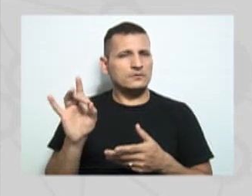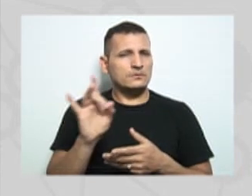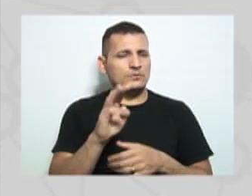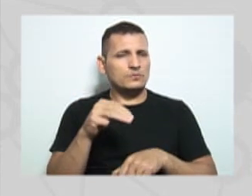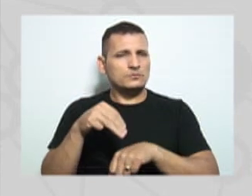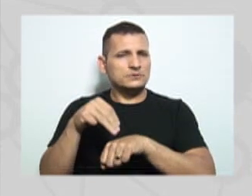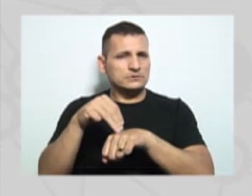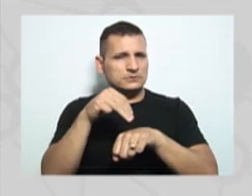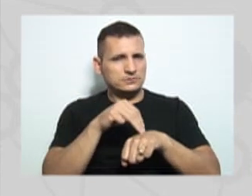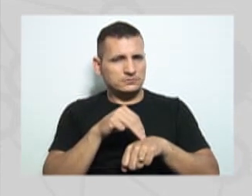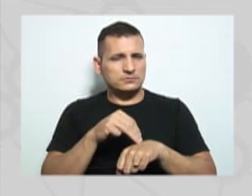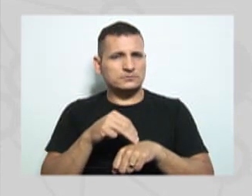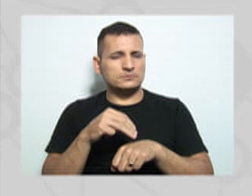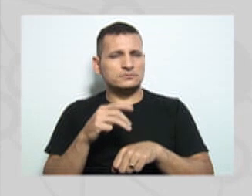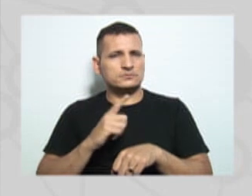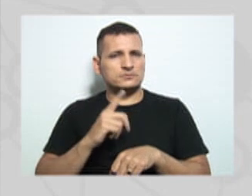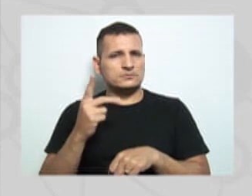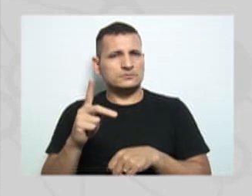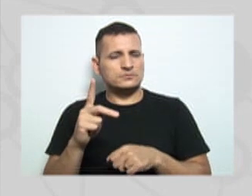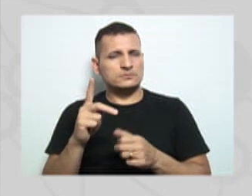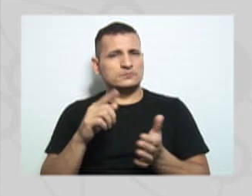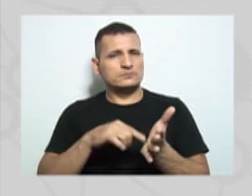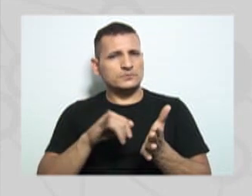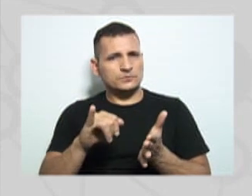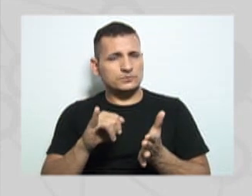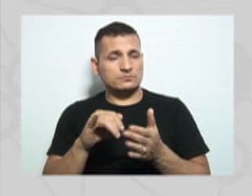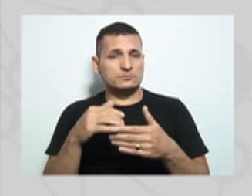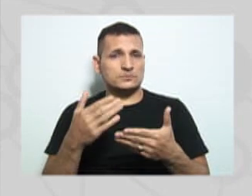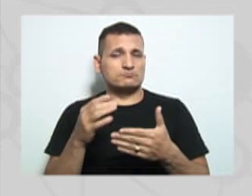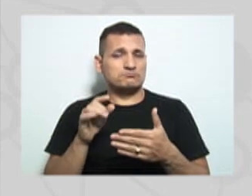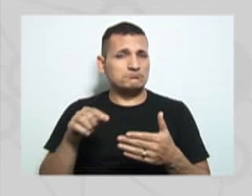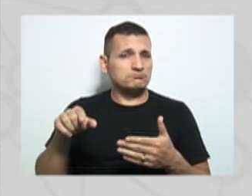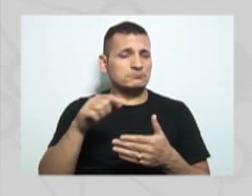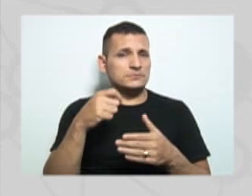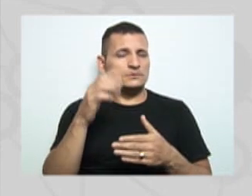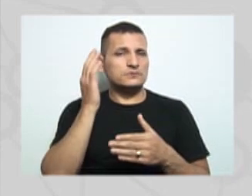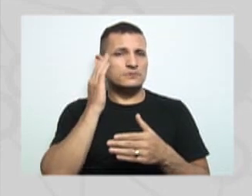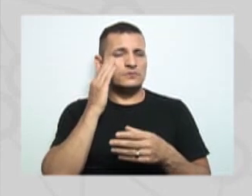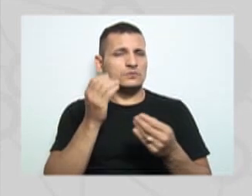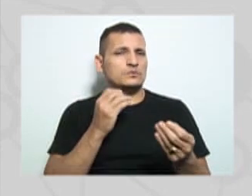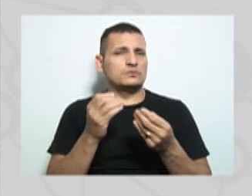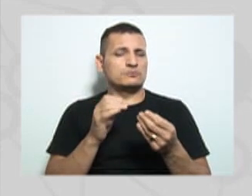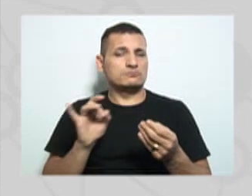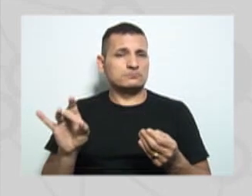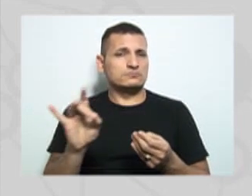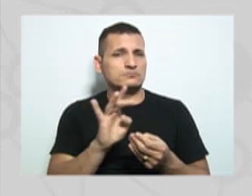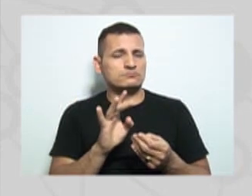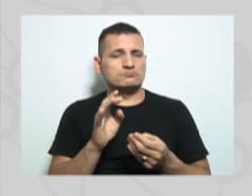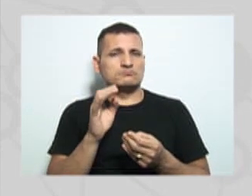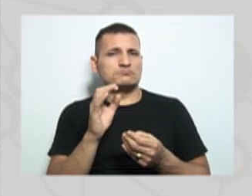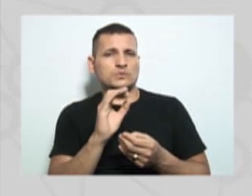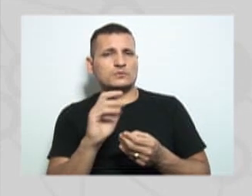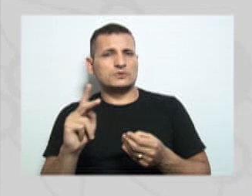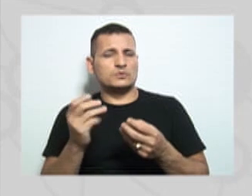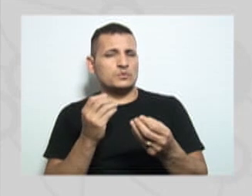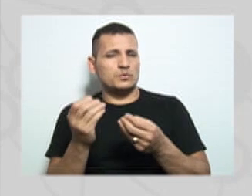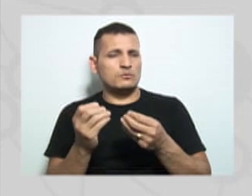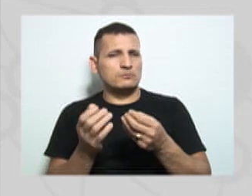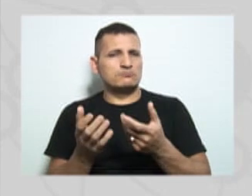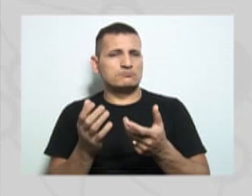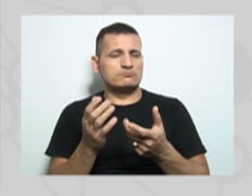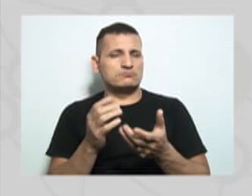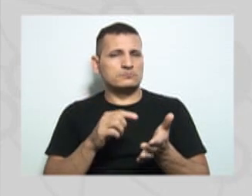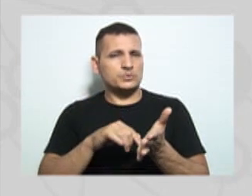município tem a sua tributação, então que eles têm que buscar saber como é que cada município exerce diante da atividade de cooperativas. Isso, se for